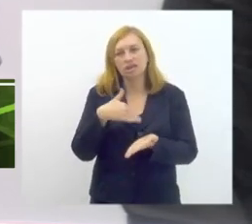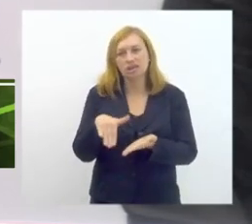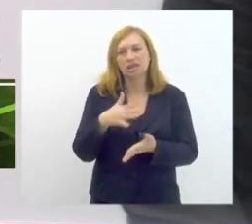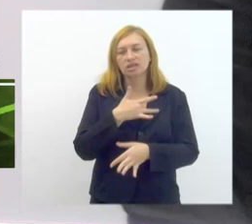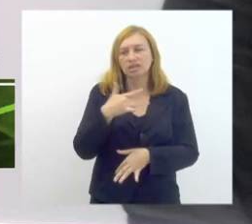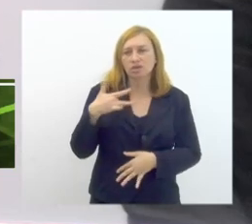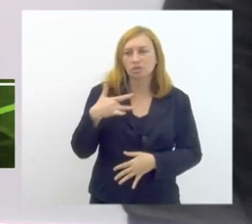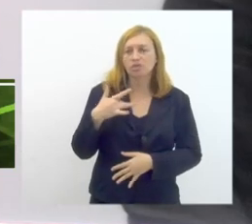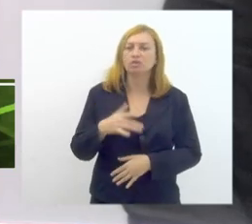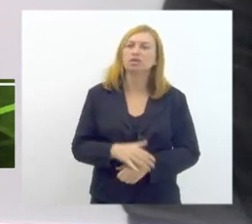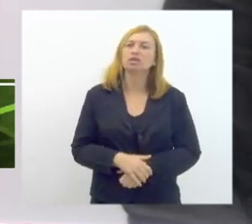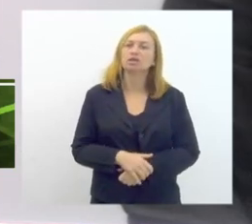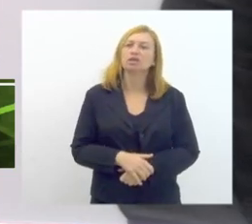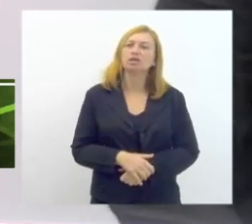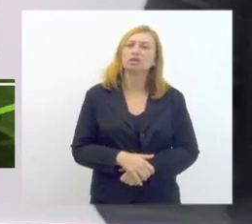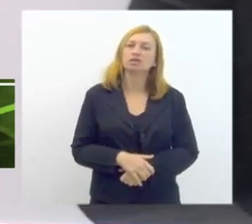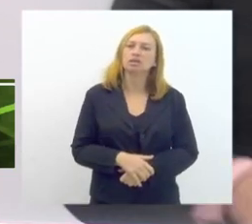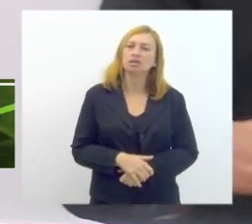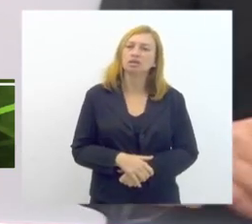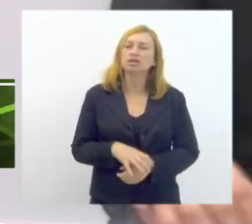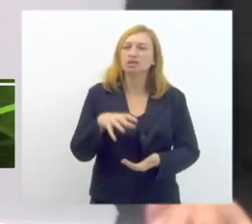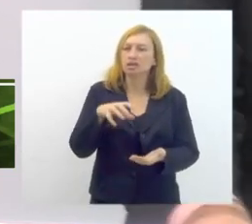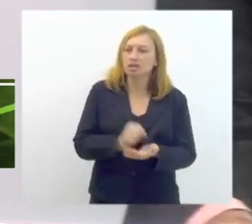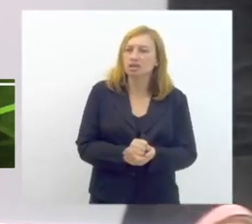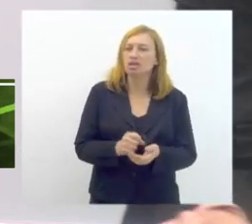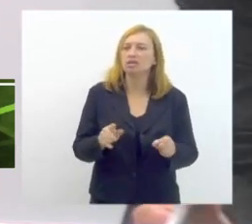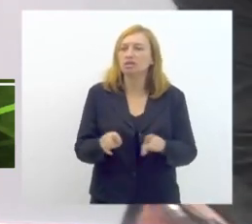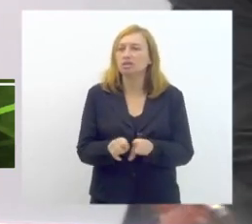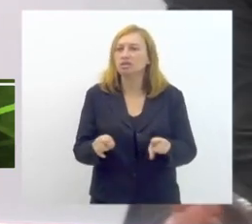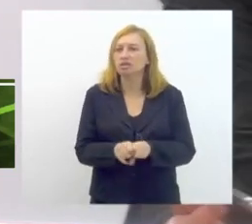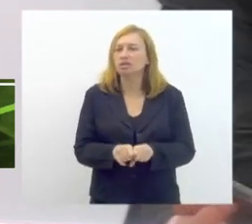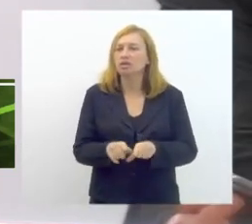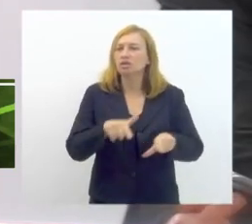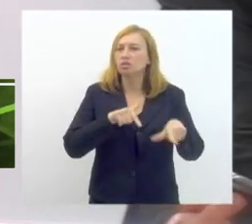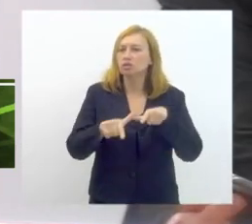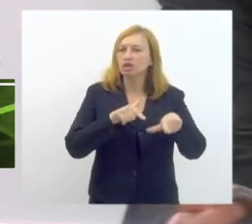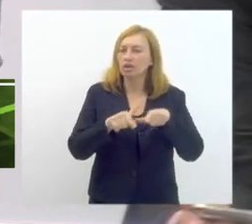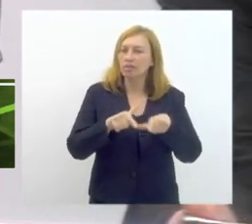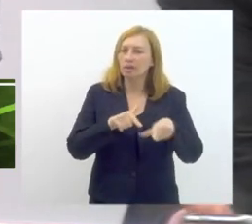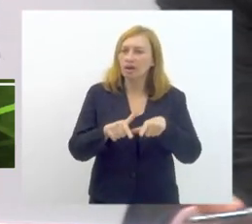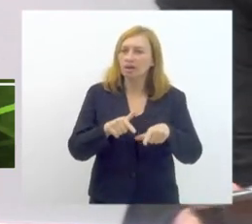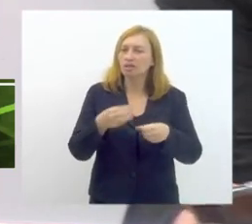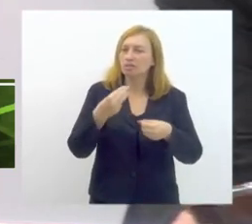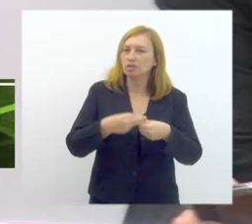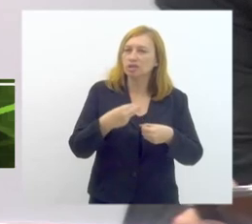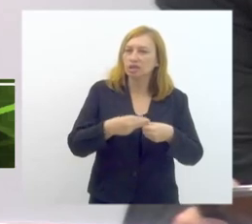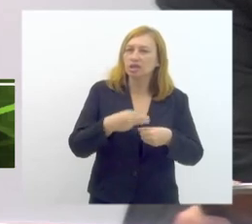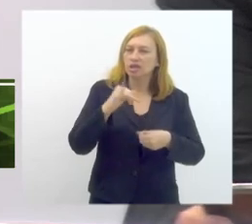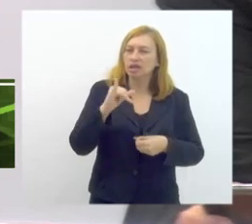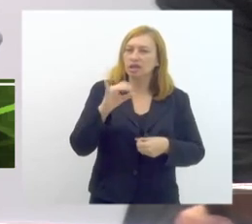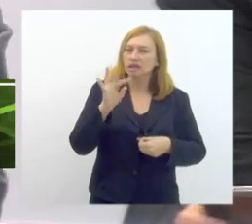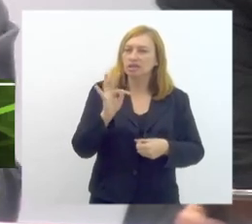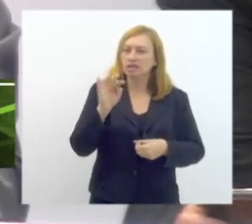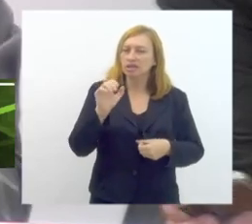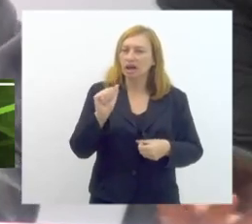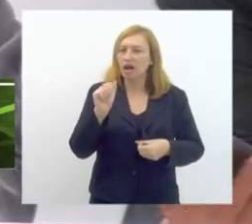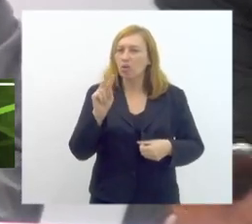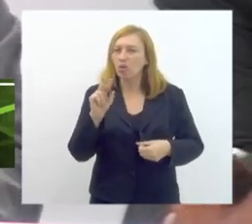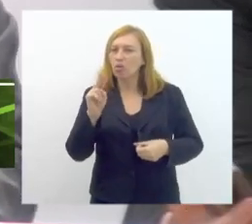Kiep, e queria deixar, Kiep, registrado o trabalho que foi feito no município de Itauva, a gente falou